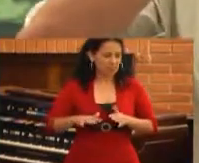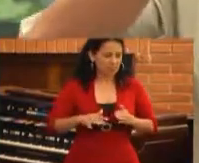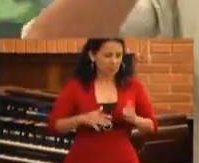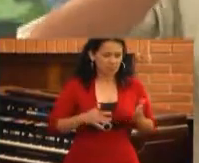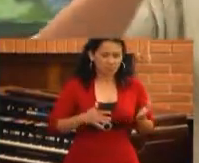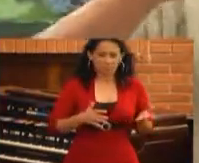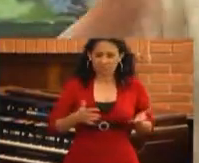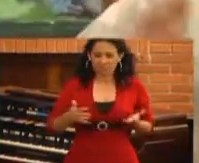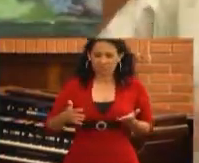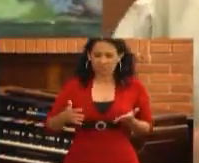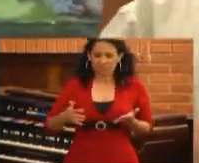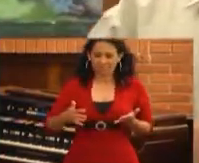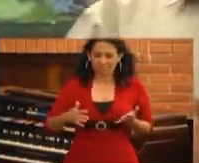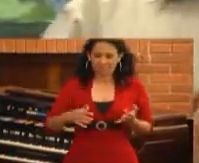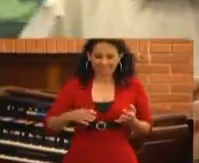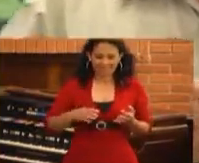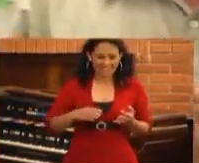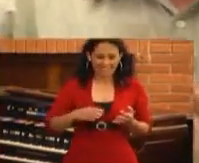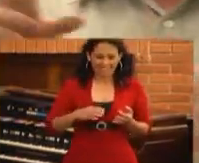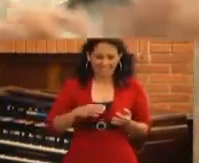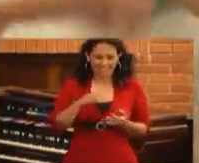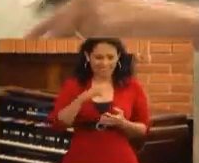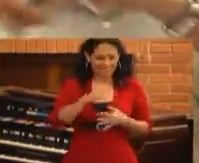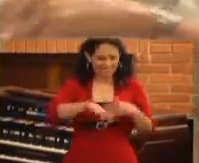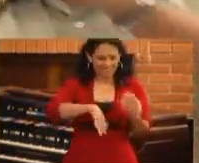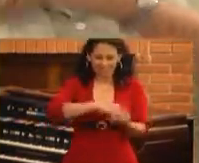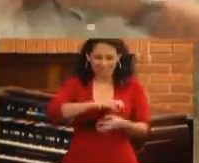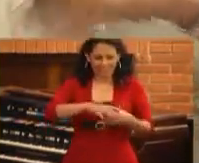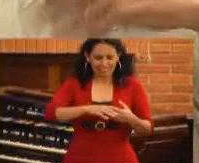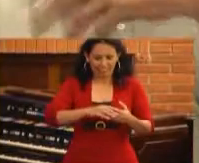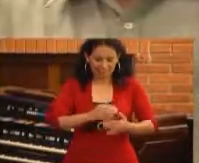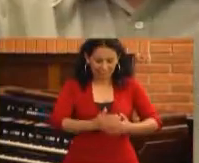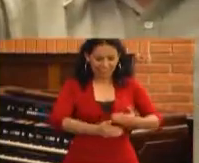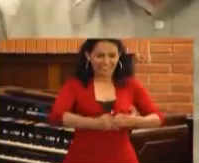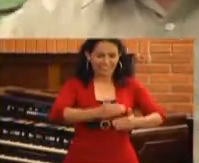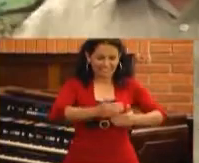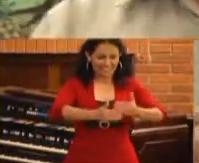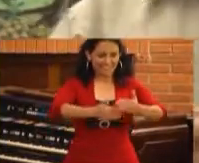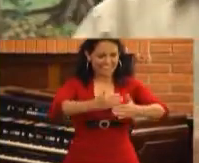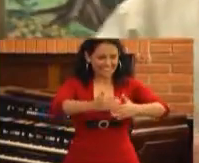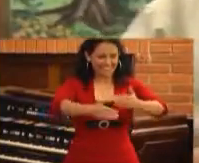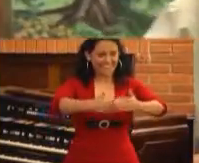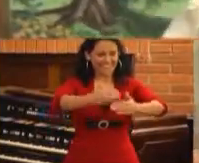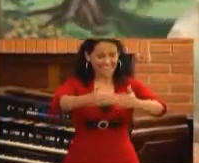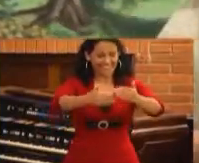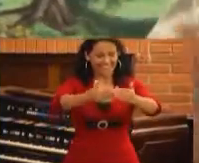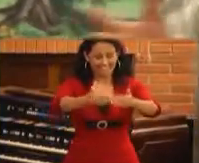naquele caldo, e foi evoluindo até chegar,